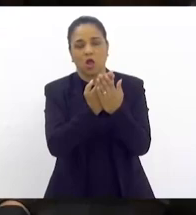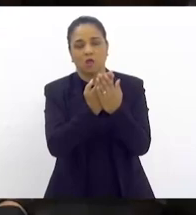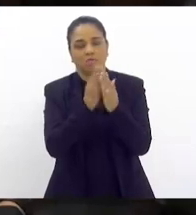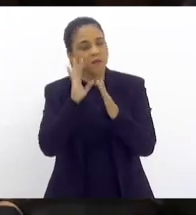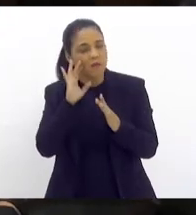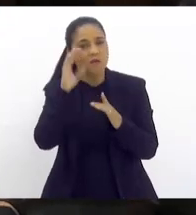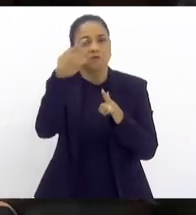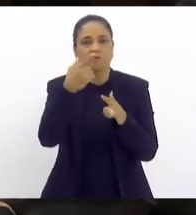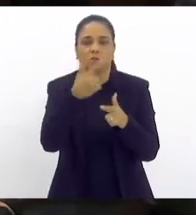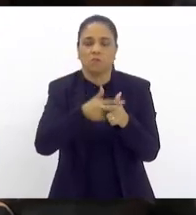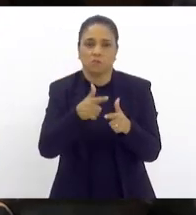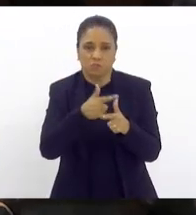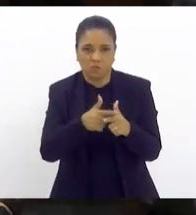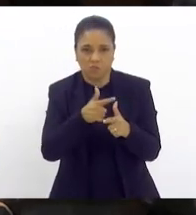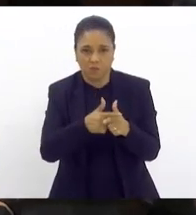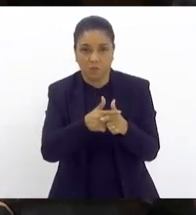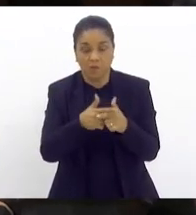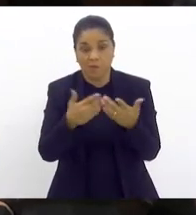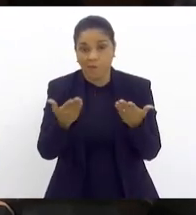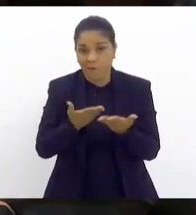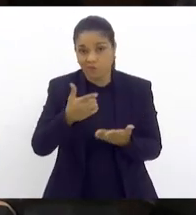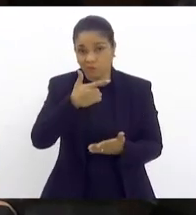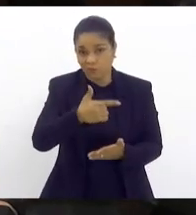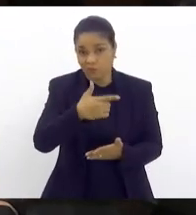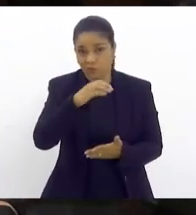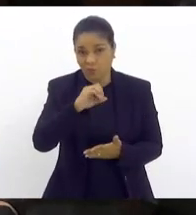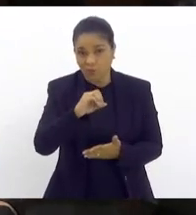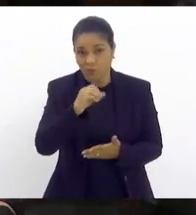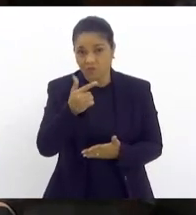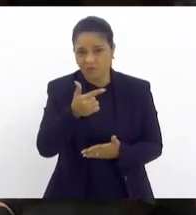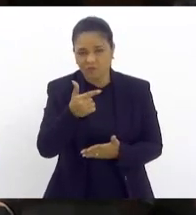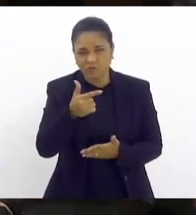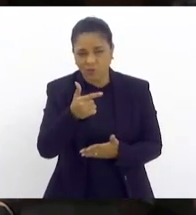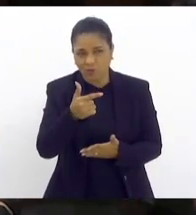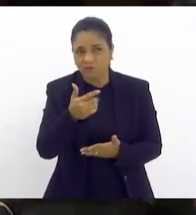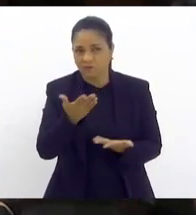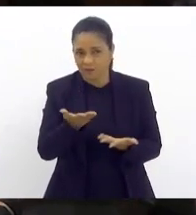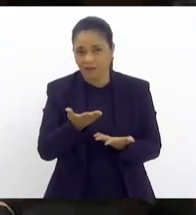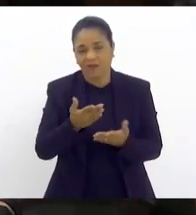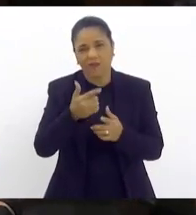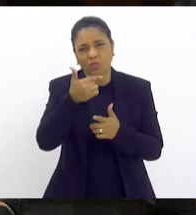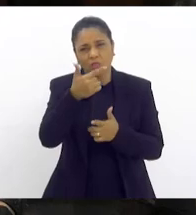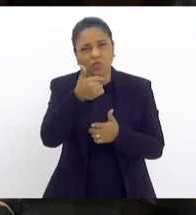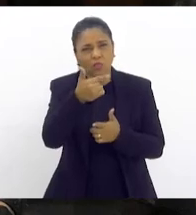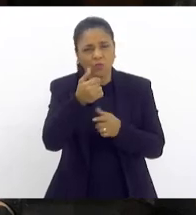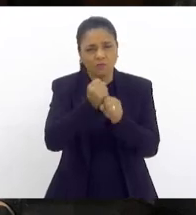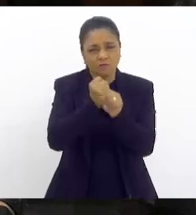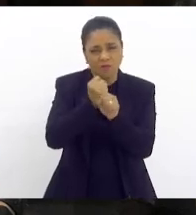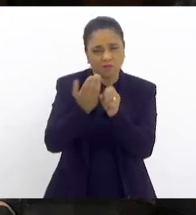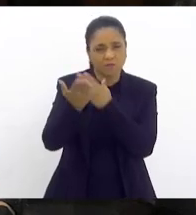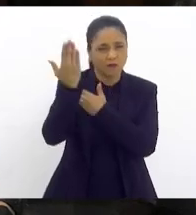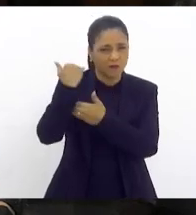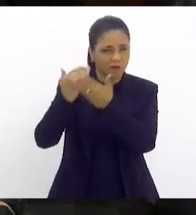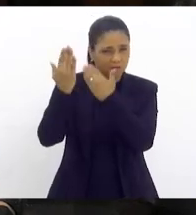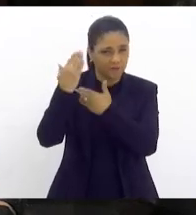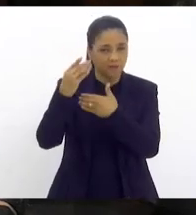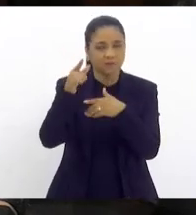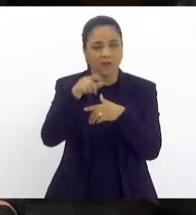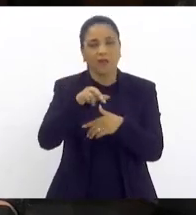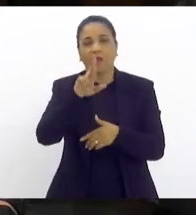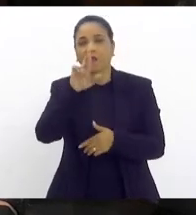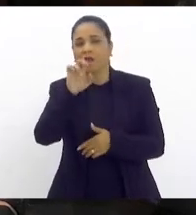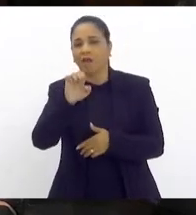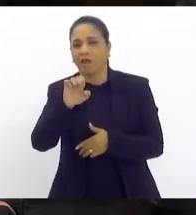hoje em 2000 há 12 anos atrás né tivemos o problema na chacina em Realengo